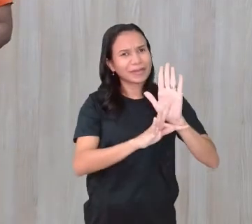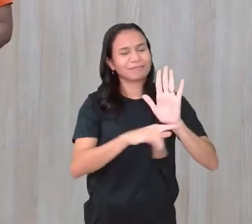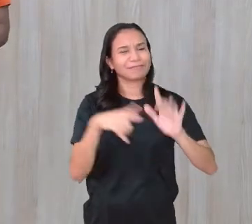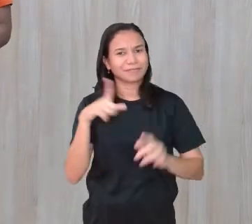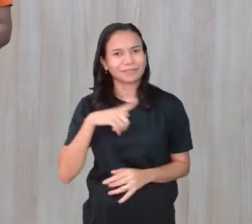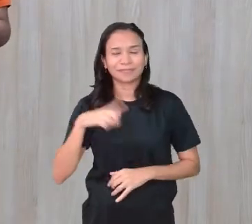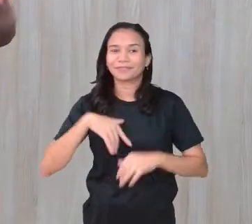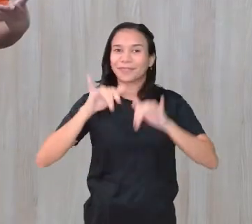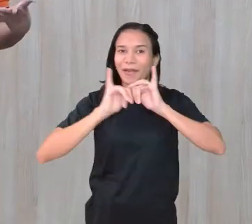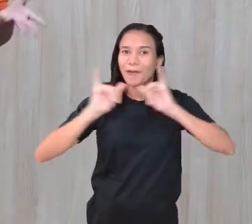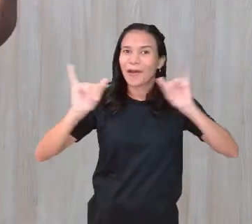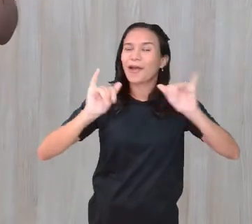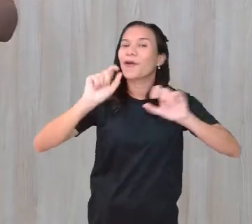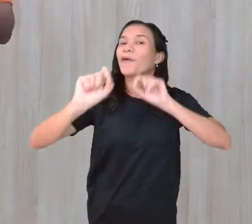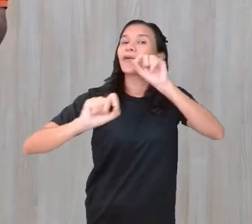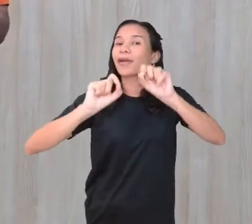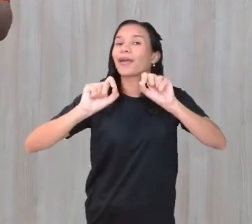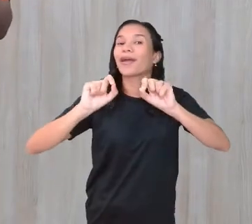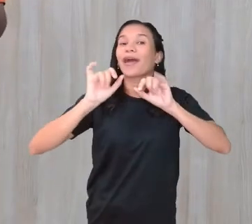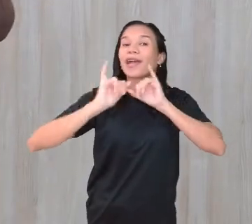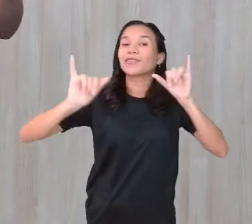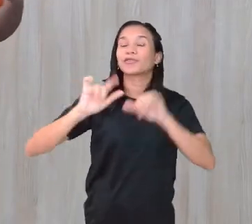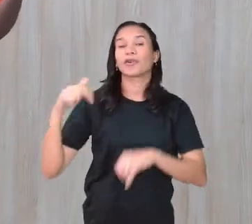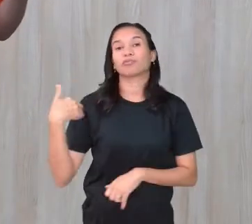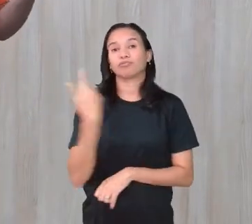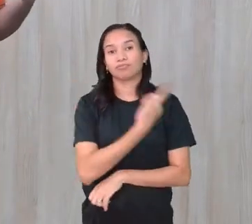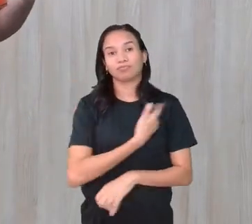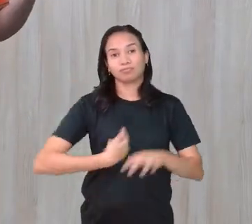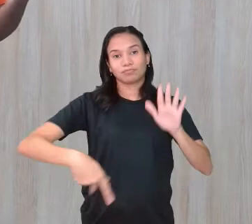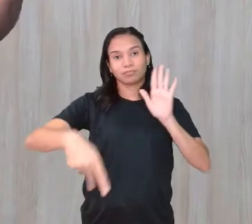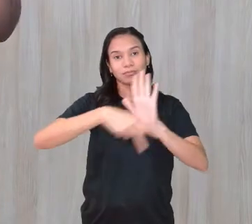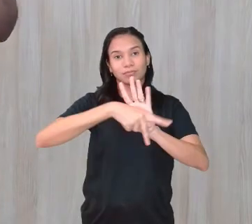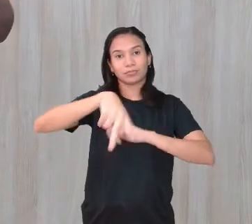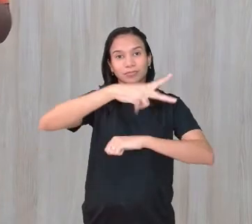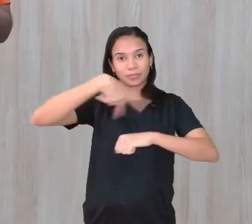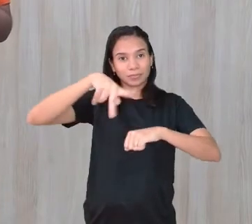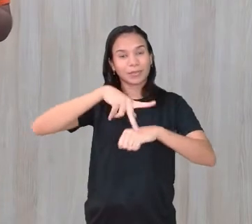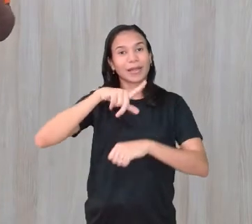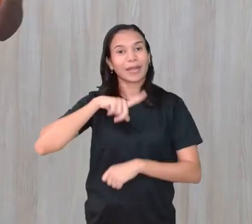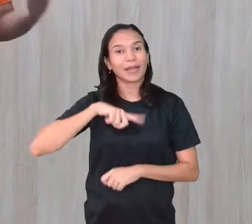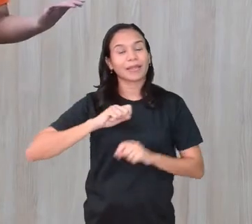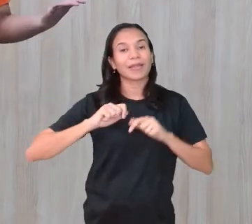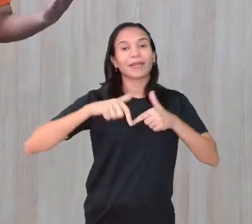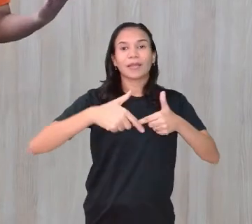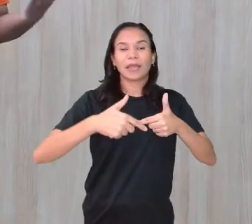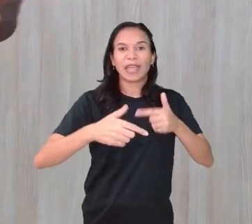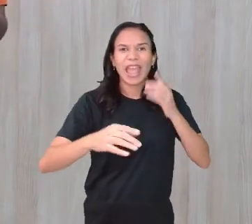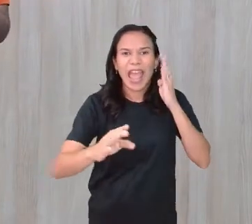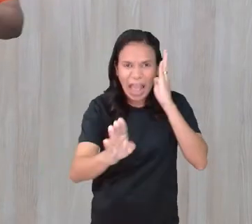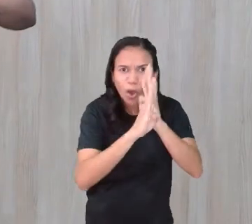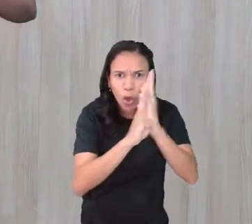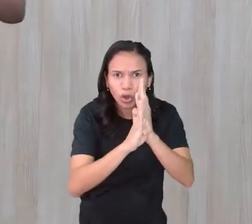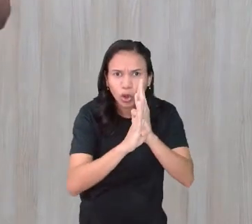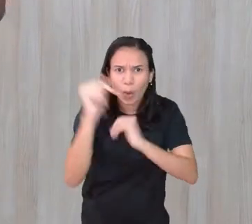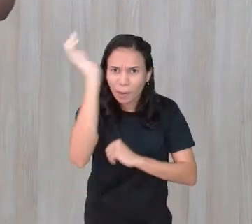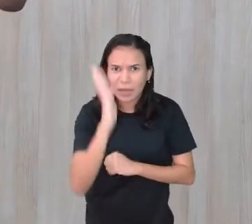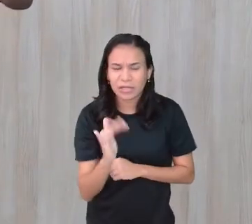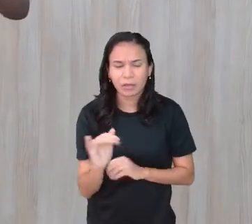uma história. Que história é essa? A história do nosso próprio país. Que de descobrimento não teve nada, como a gente já